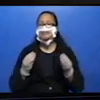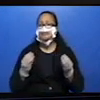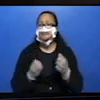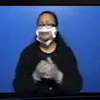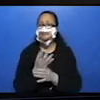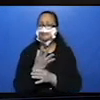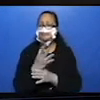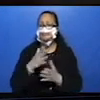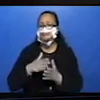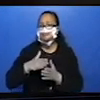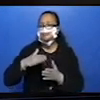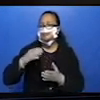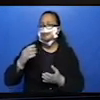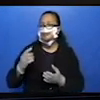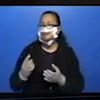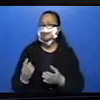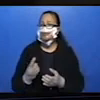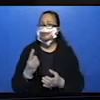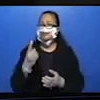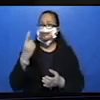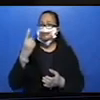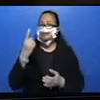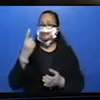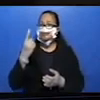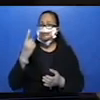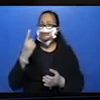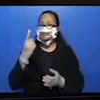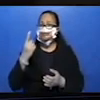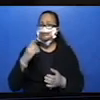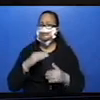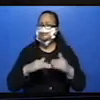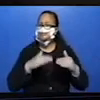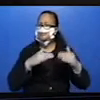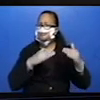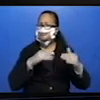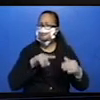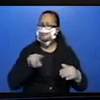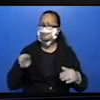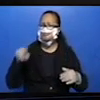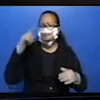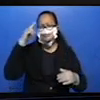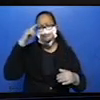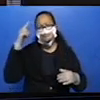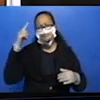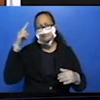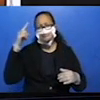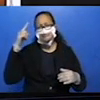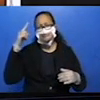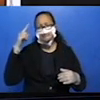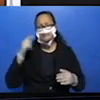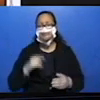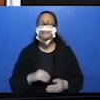cresce? Como que ela se desenvolve, ela fica grande? Alguém já pensou nisso?